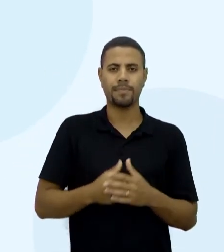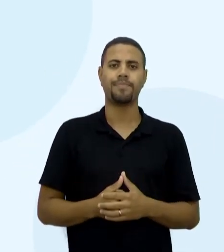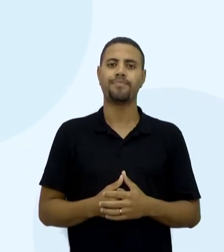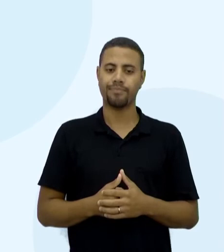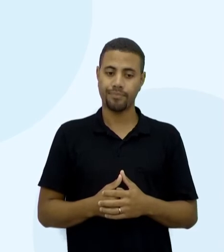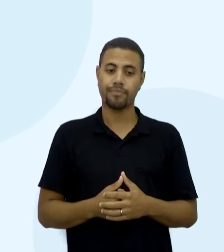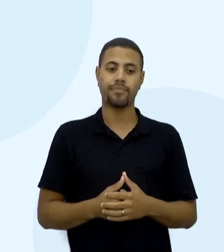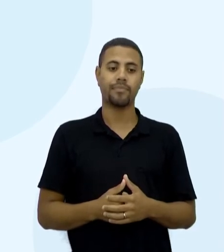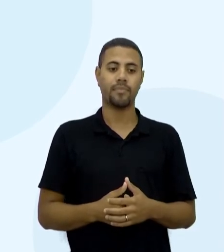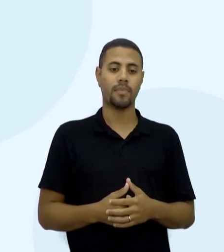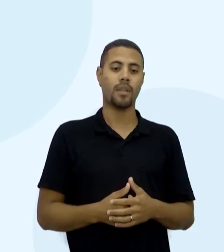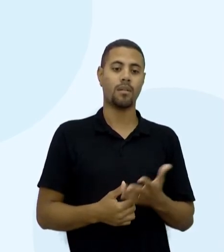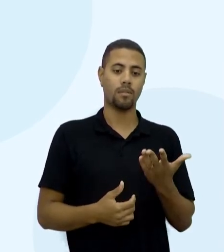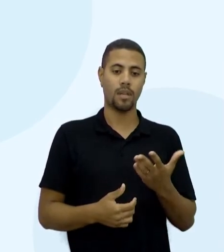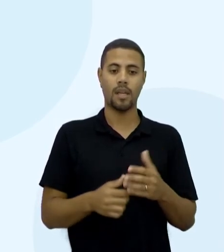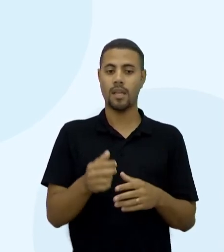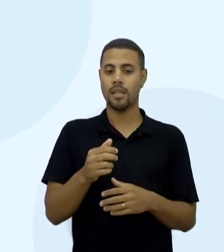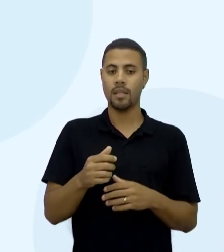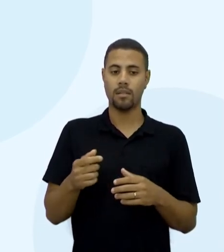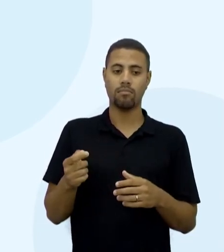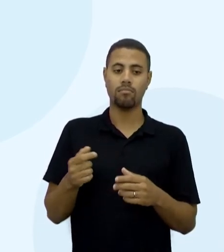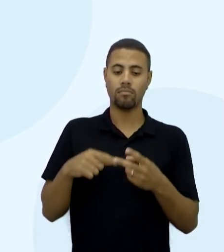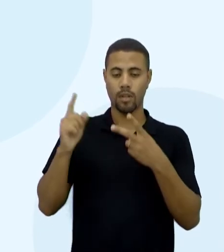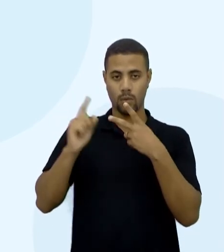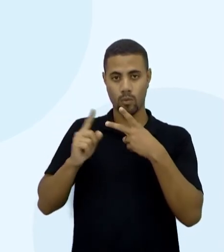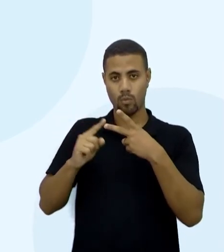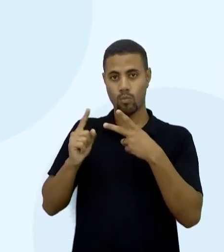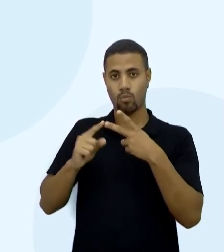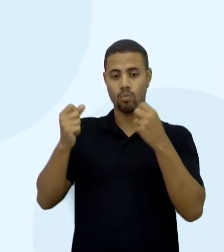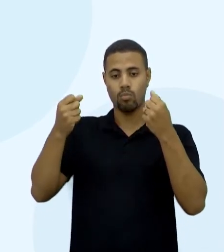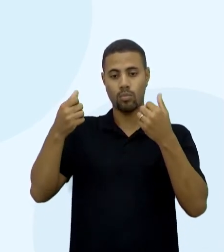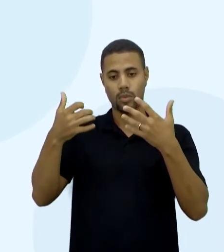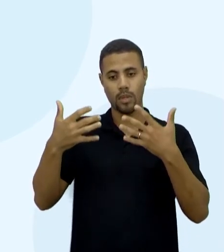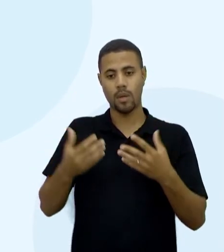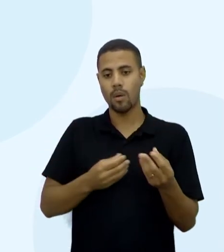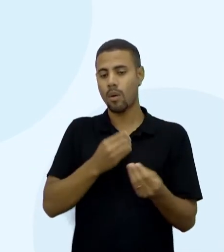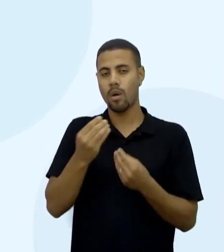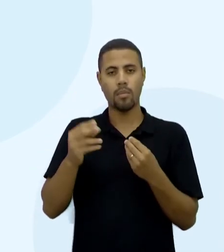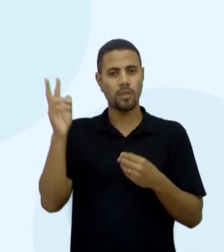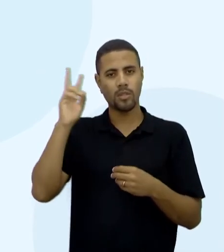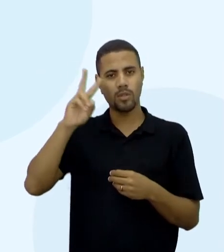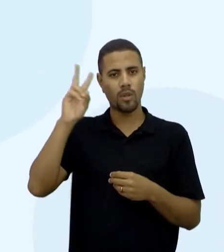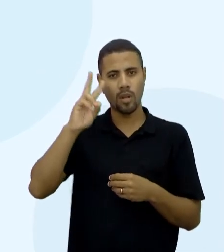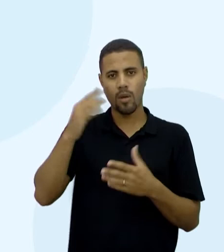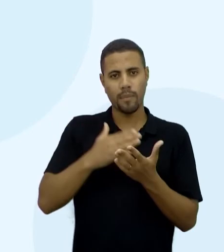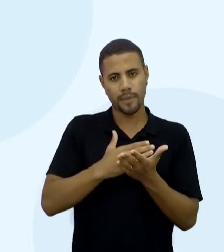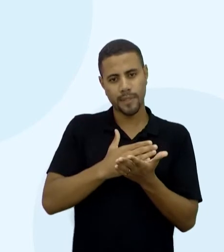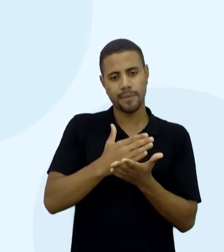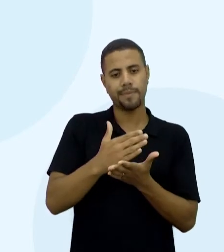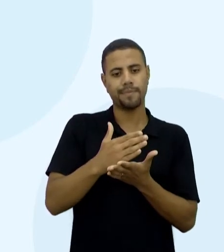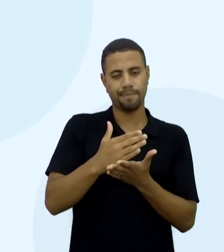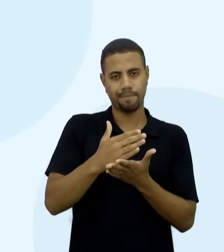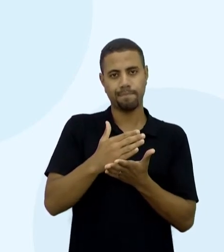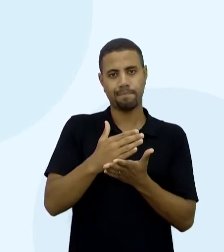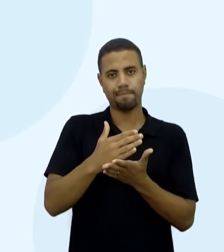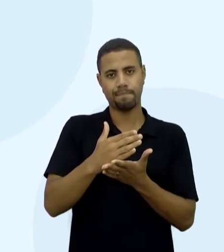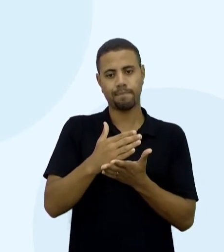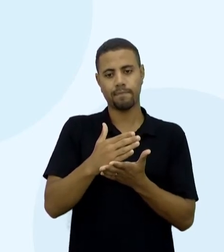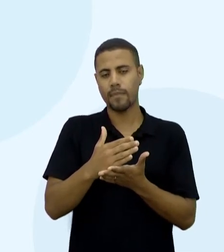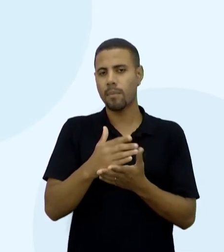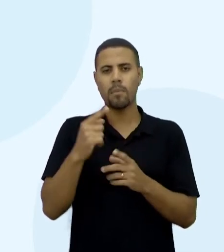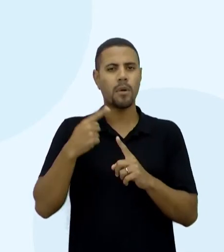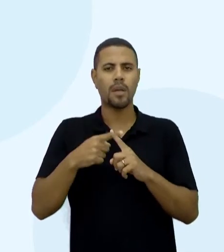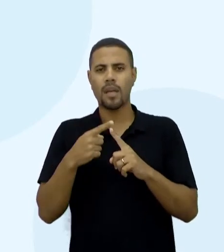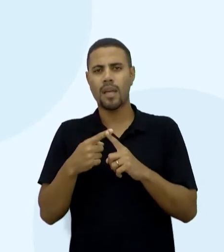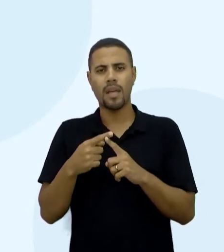Ricardo Azevedo, ele já vem aqui explicando, né, um pouquinho aí da história dele, o que fez,